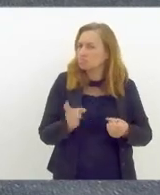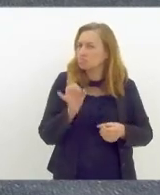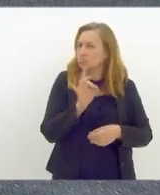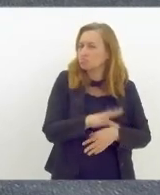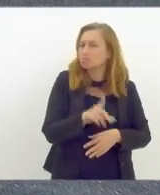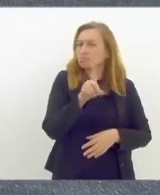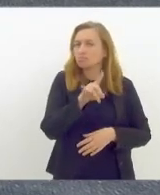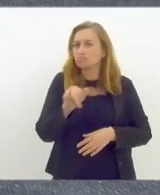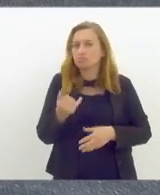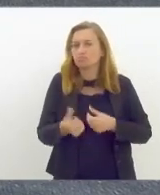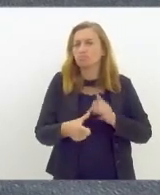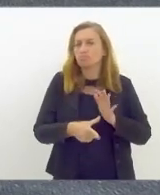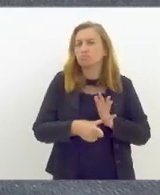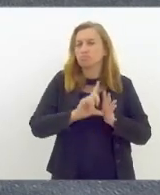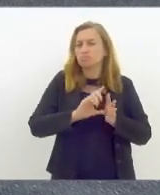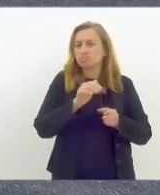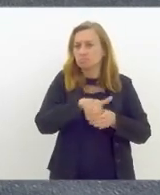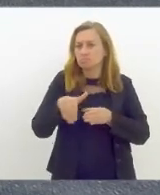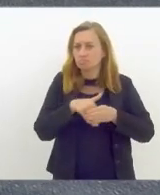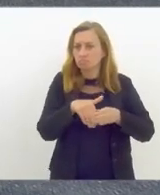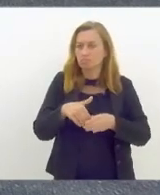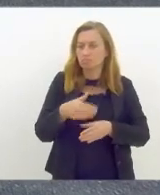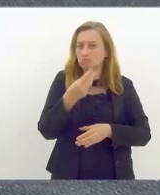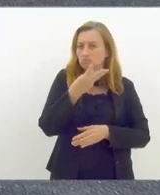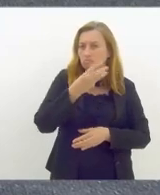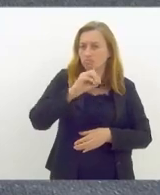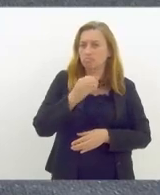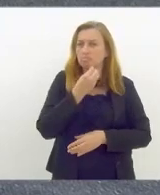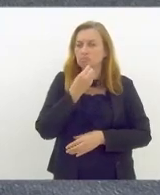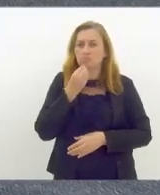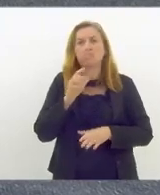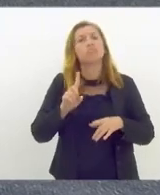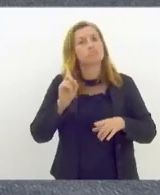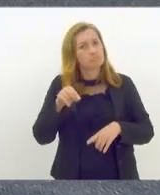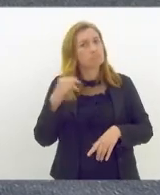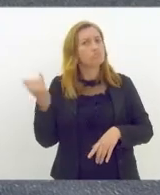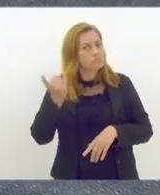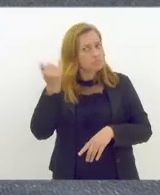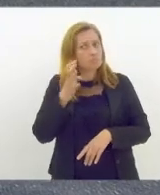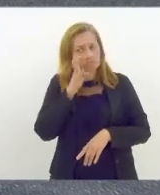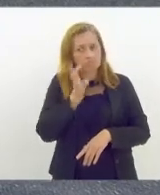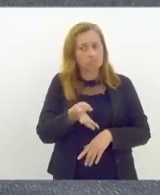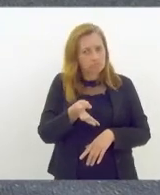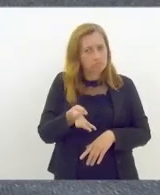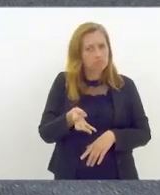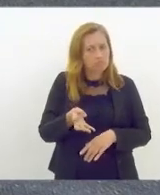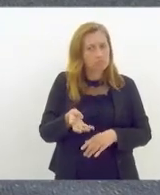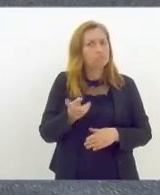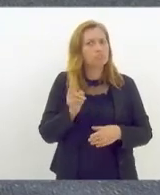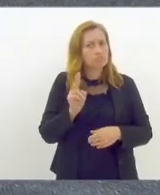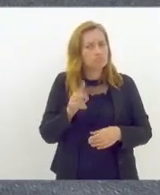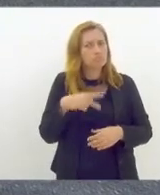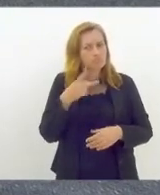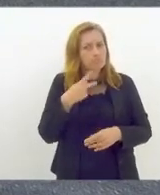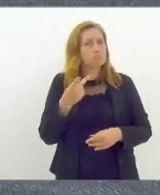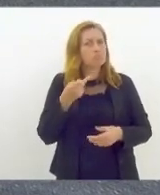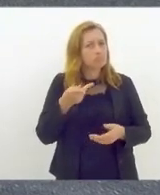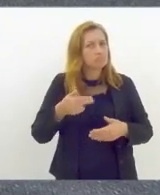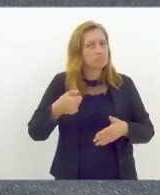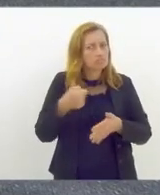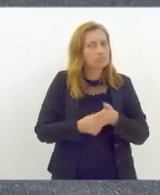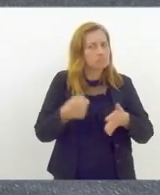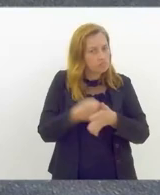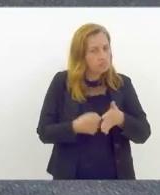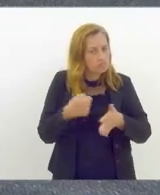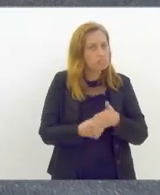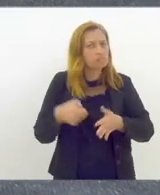útil, antes da votação do dia 2, dia 30 de setembro, portanto, é importante denunciar, é importante protestar, é importante lutar para que as